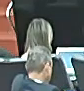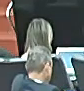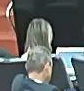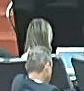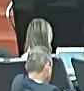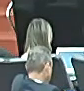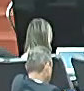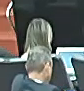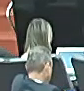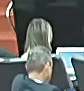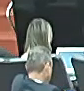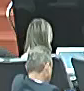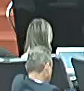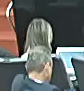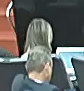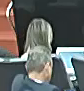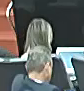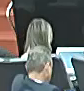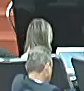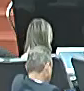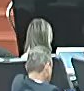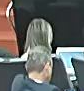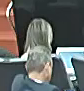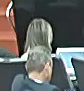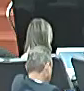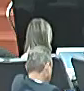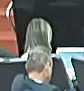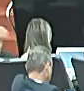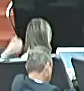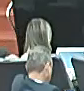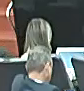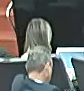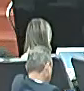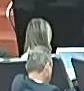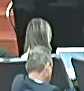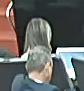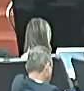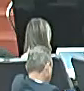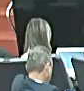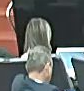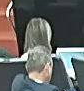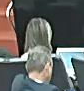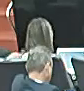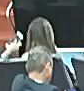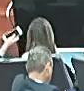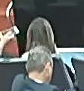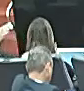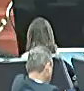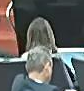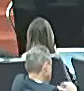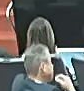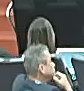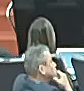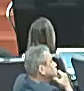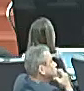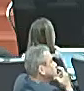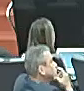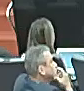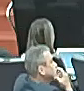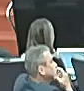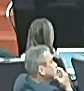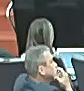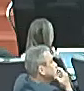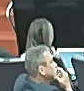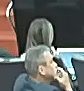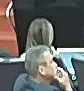compreender o deputado joão leite falou acertadamente ele foi o que propôs a cpi carcerária e